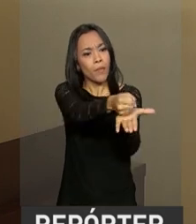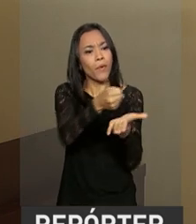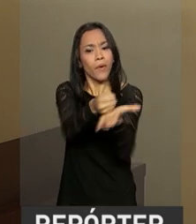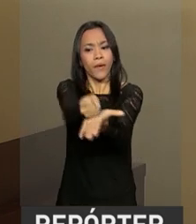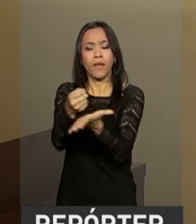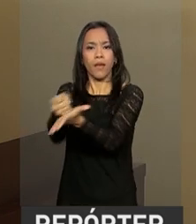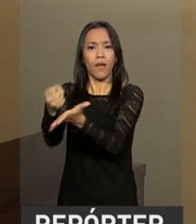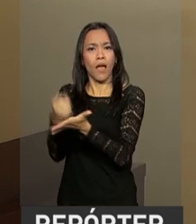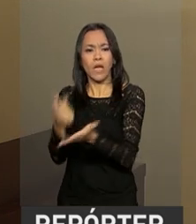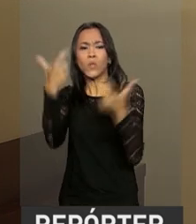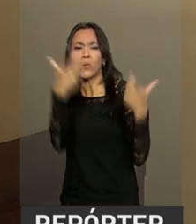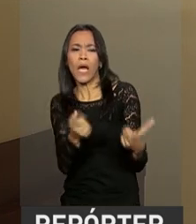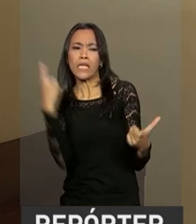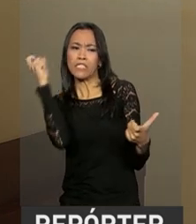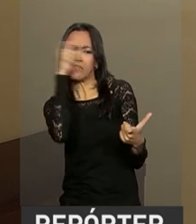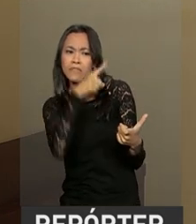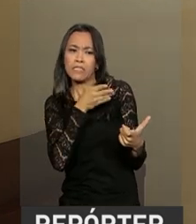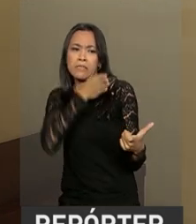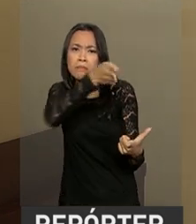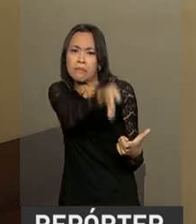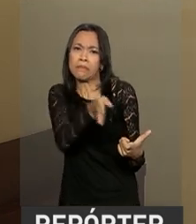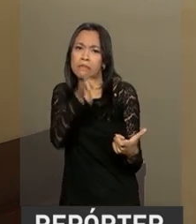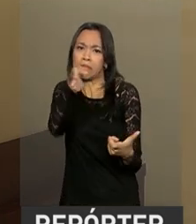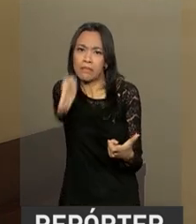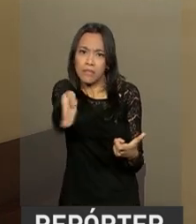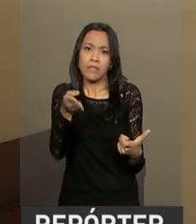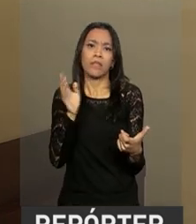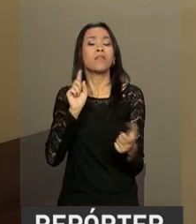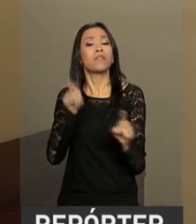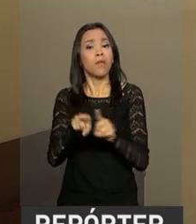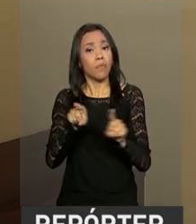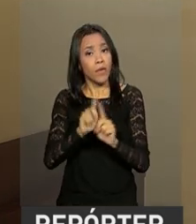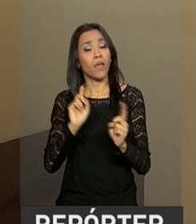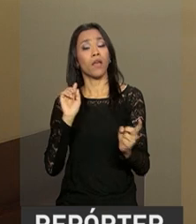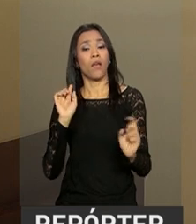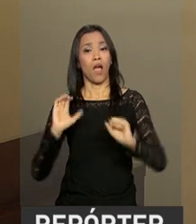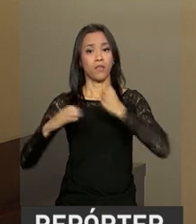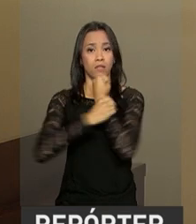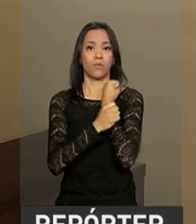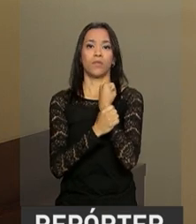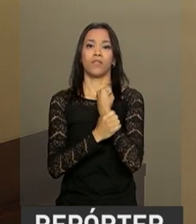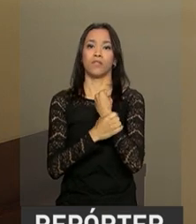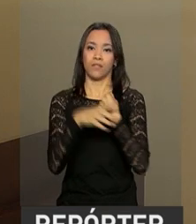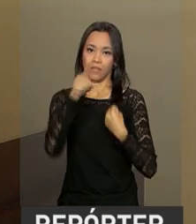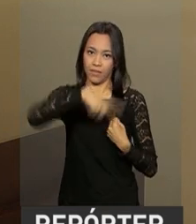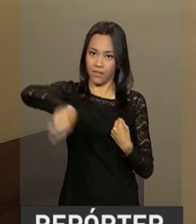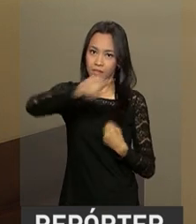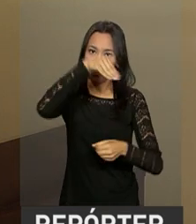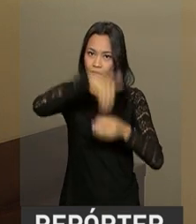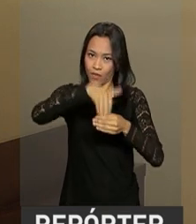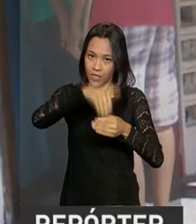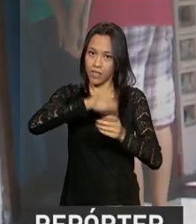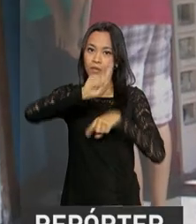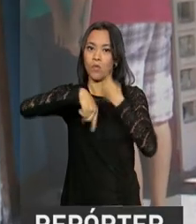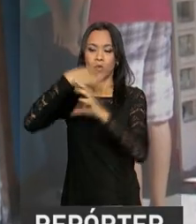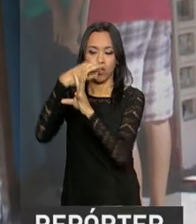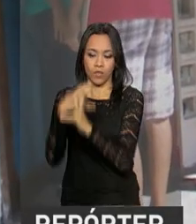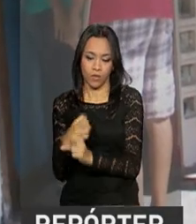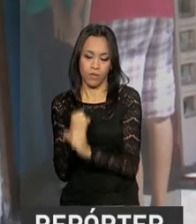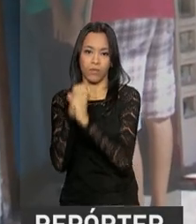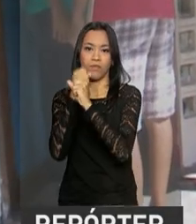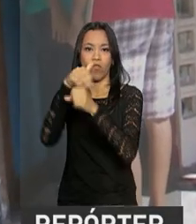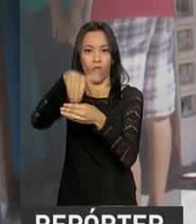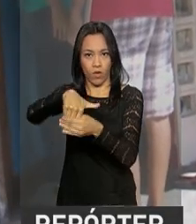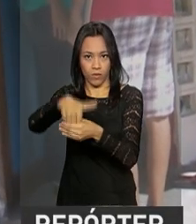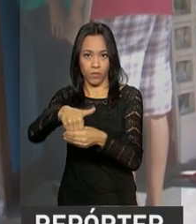em lugares de difícil acesso como no norte quanto para garantir a segurança durante a votação e a apuração o número de